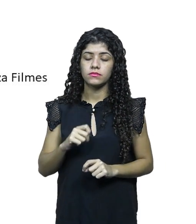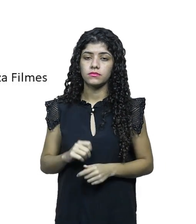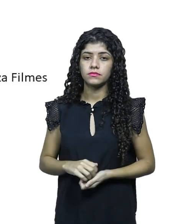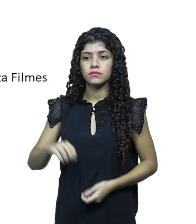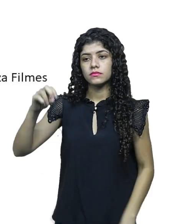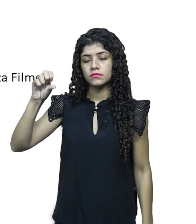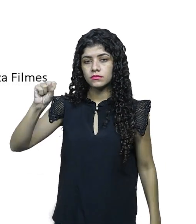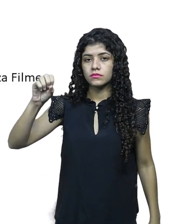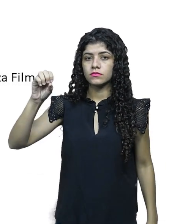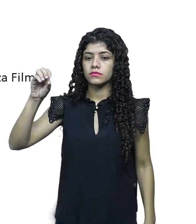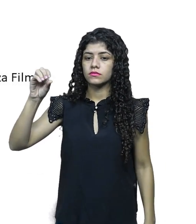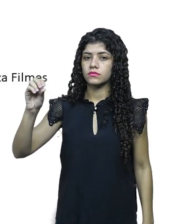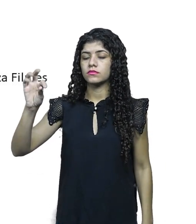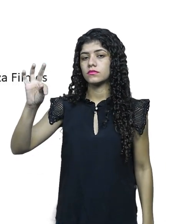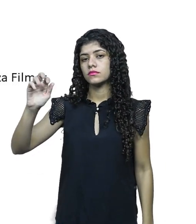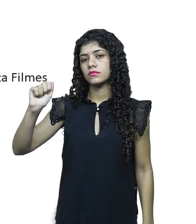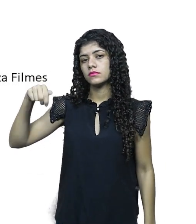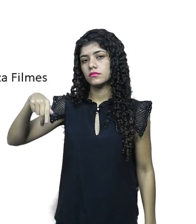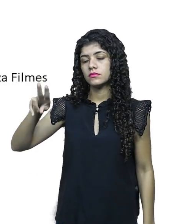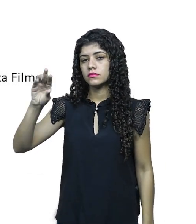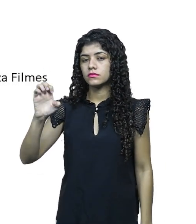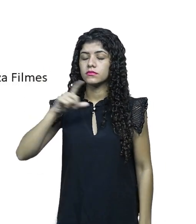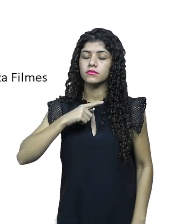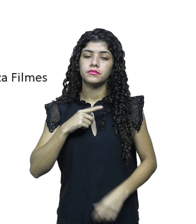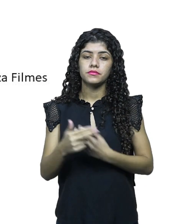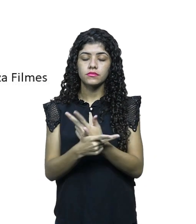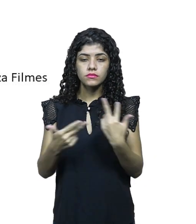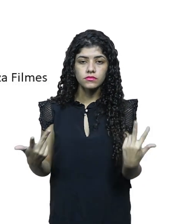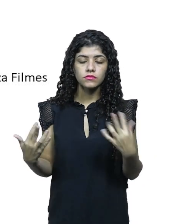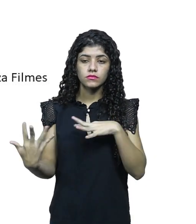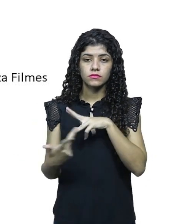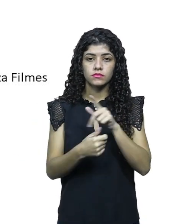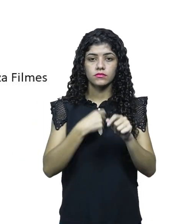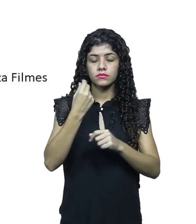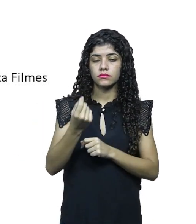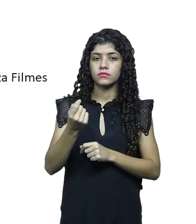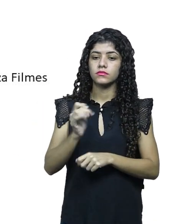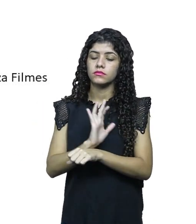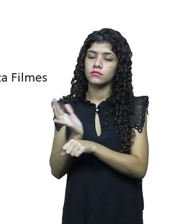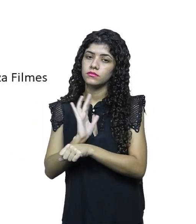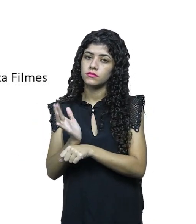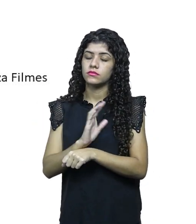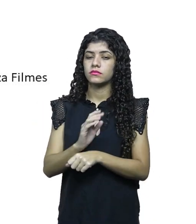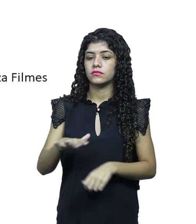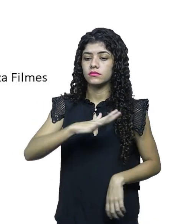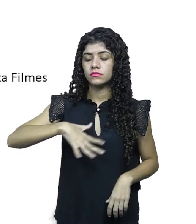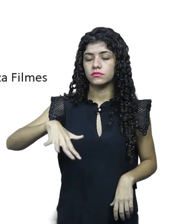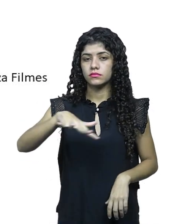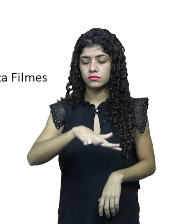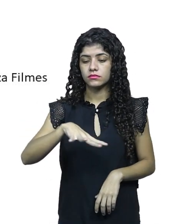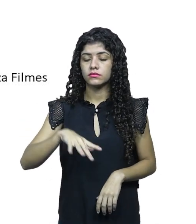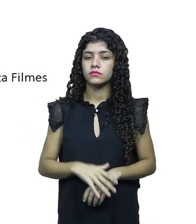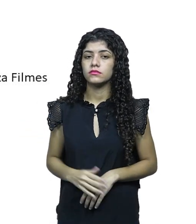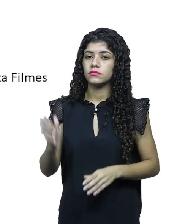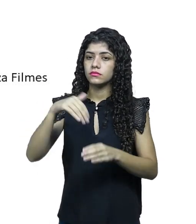qualquer pessoa. E também tem esse lance do sotaque ali carregado de palavras que transitam muito